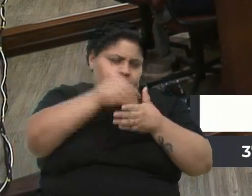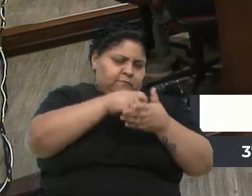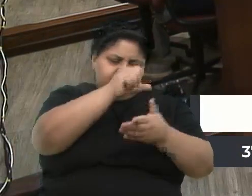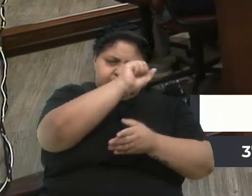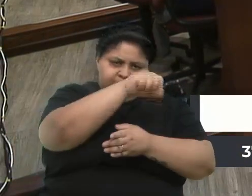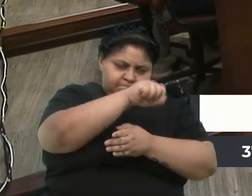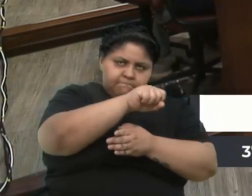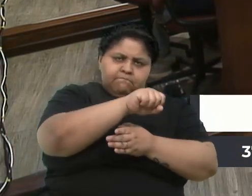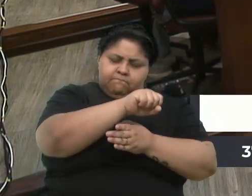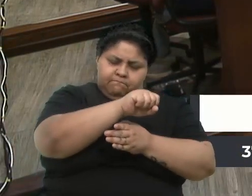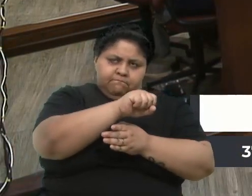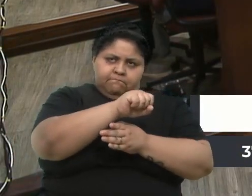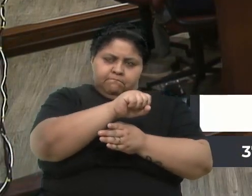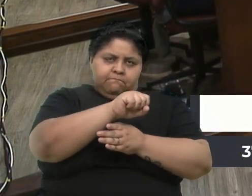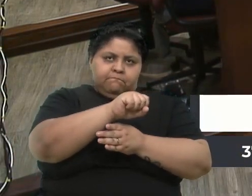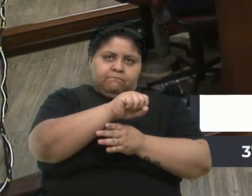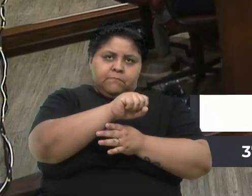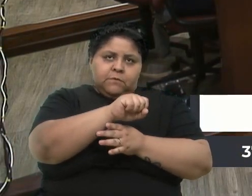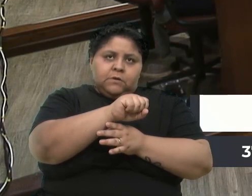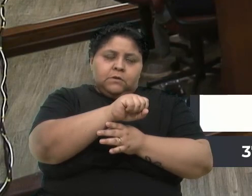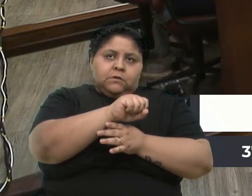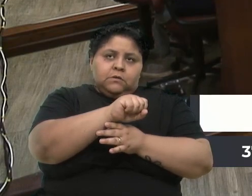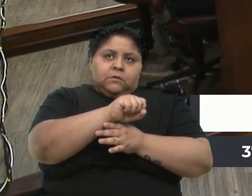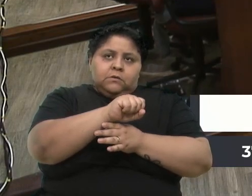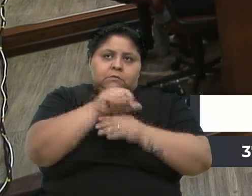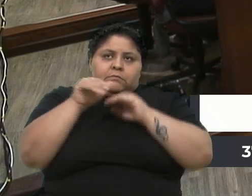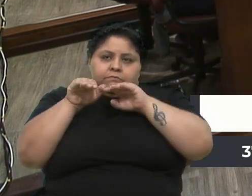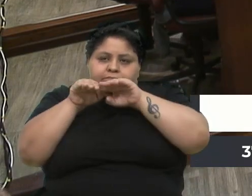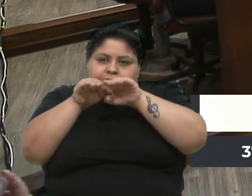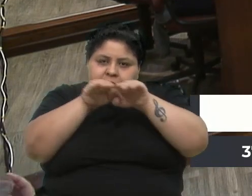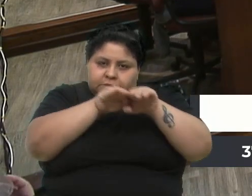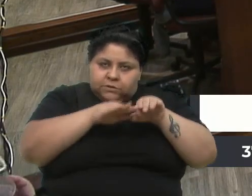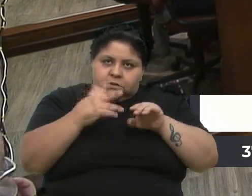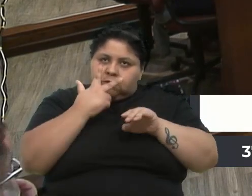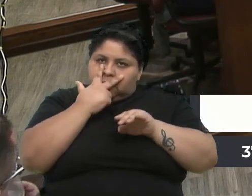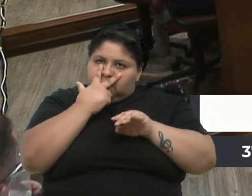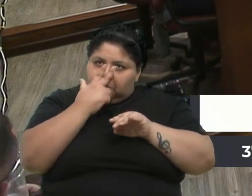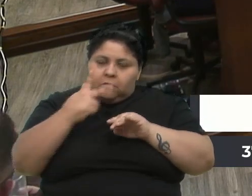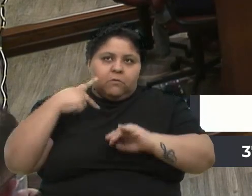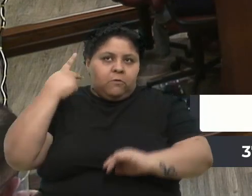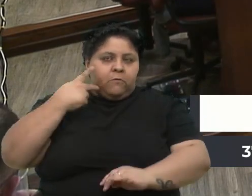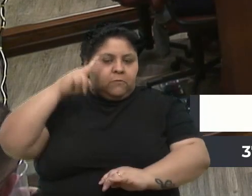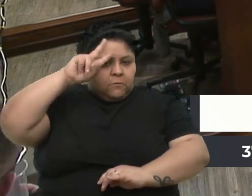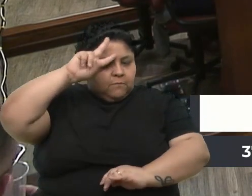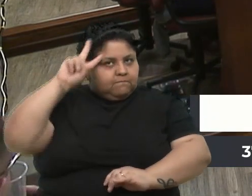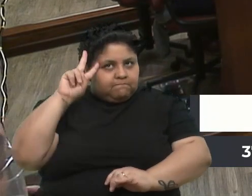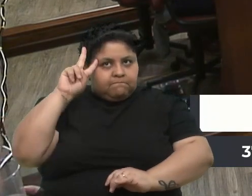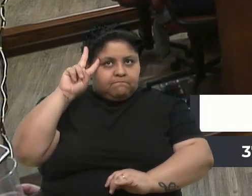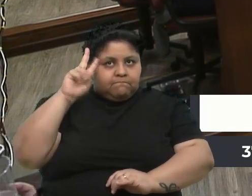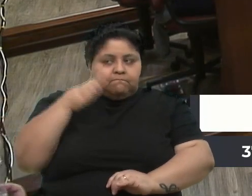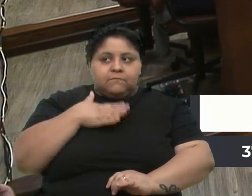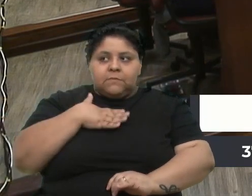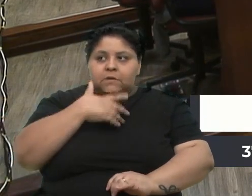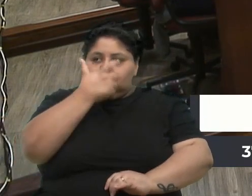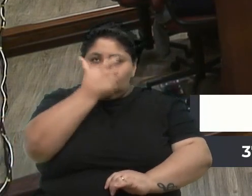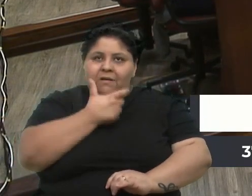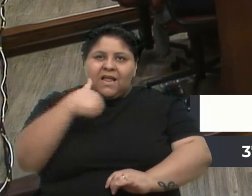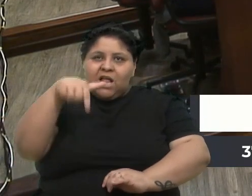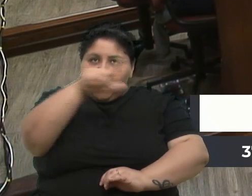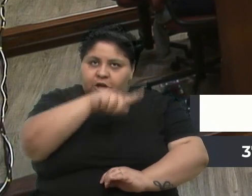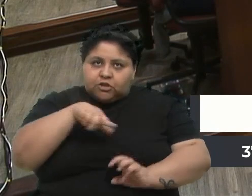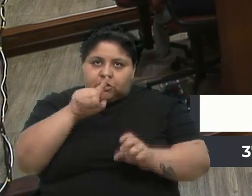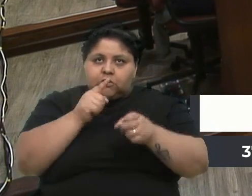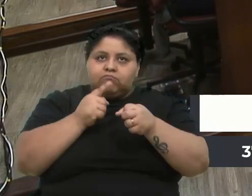favorável e sigo na linha do vereador Velocino, né? Eu acho que a nossa